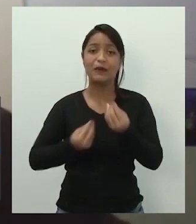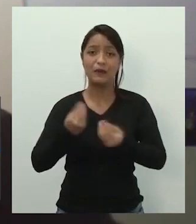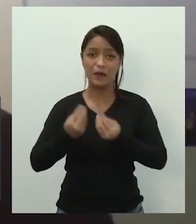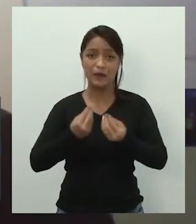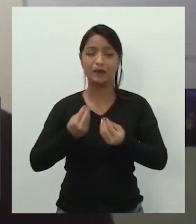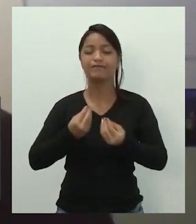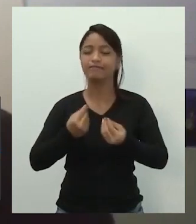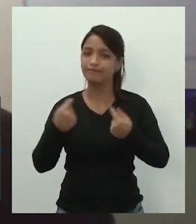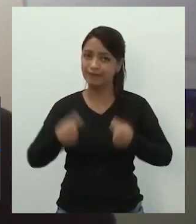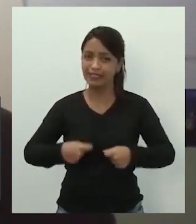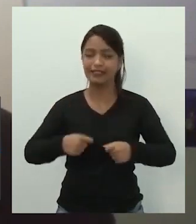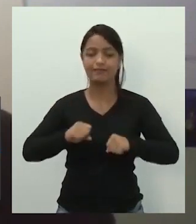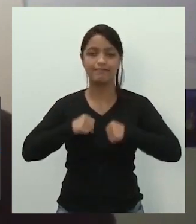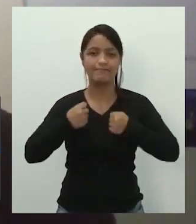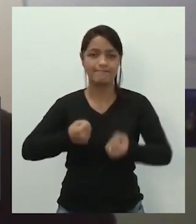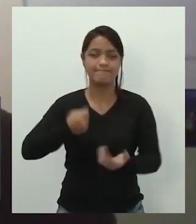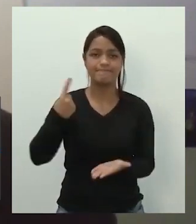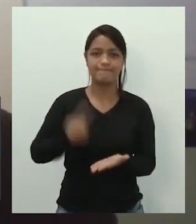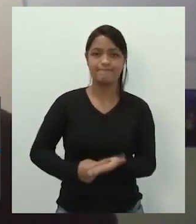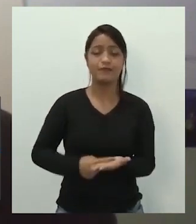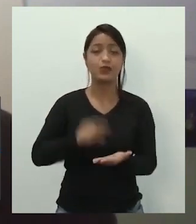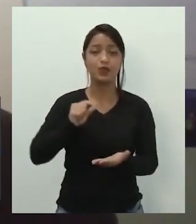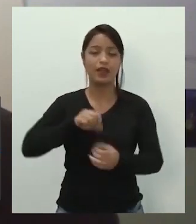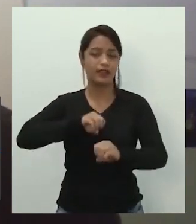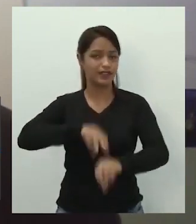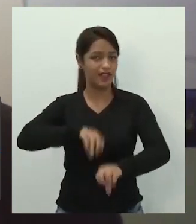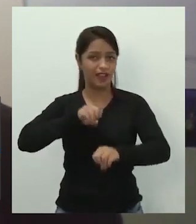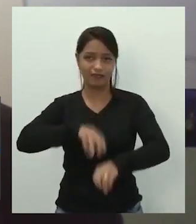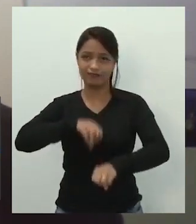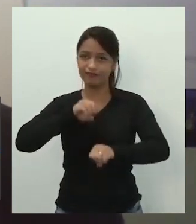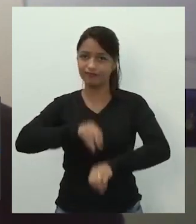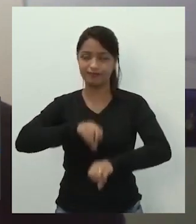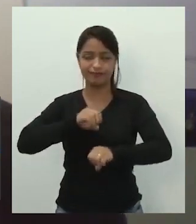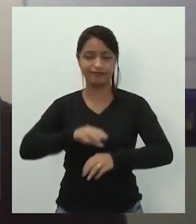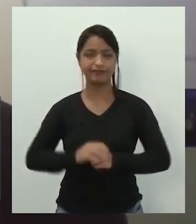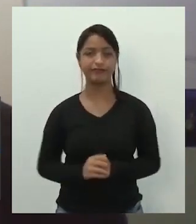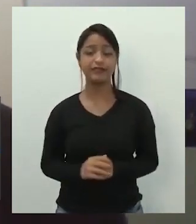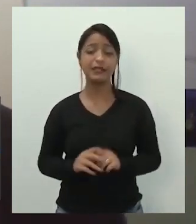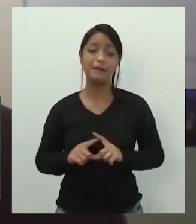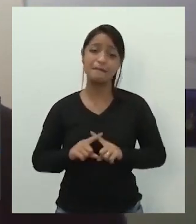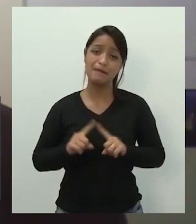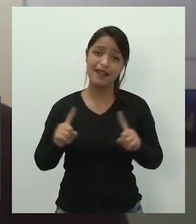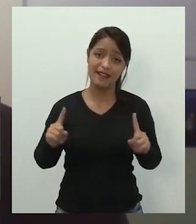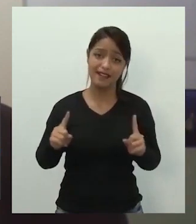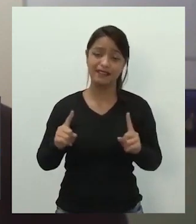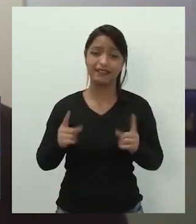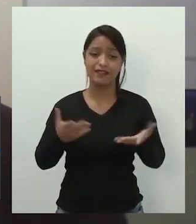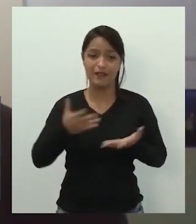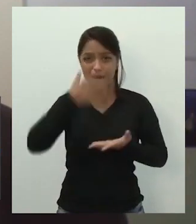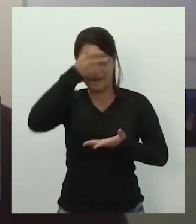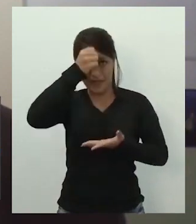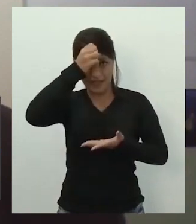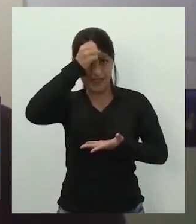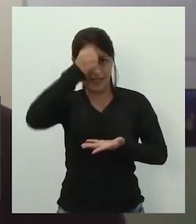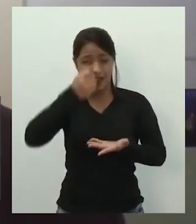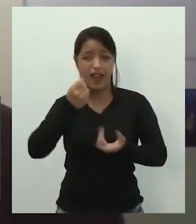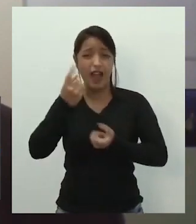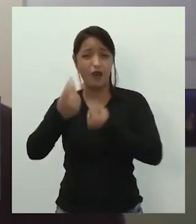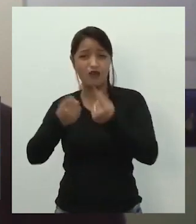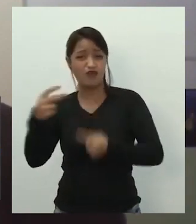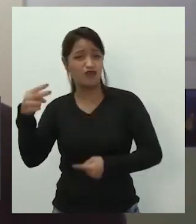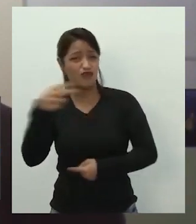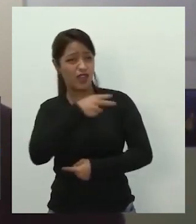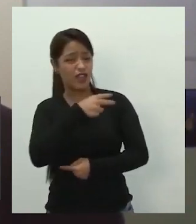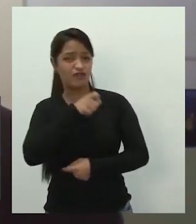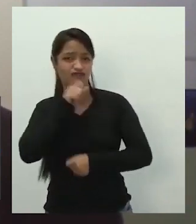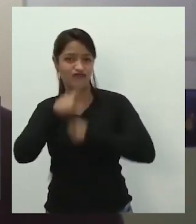nosso comprometimento é com o ensino e aprendizagem, mas tem gente que está deturpando o nosso trabalho, né? Talvez aí no grupo de